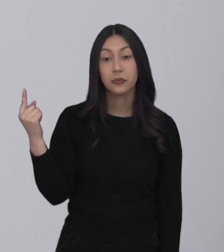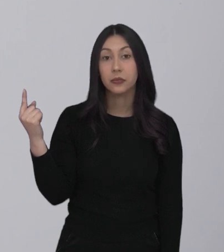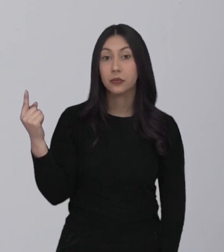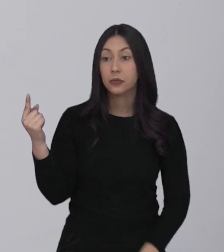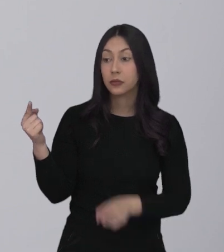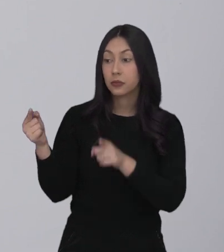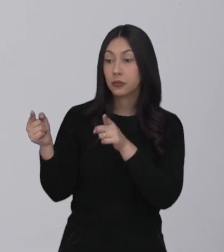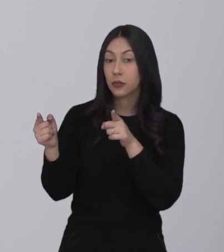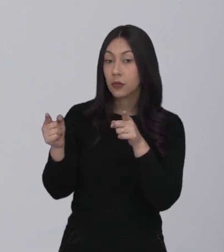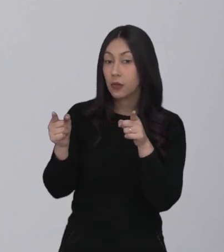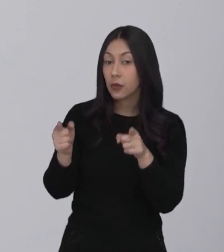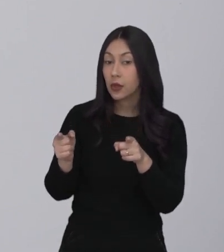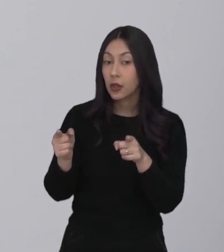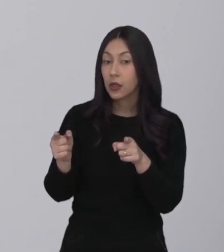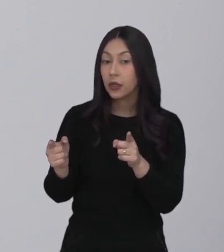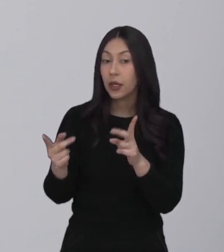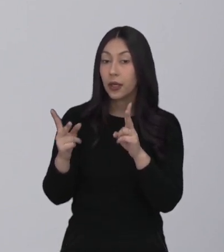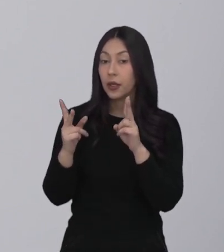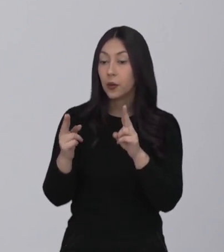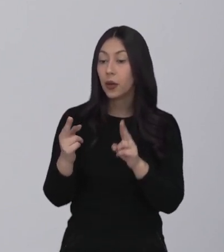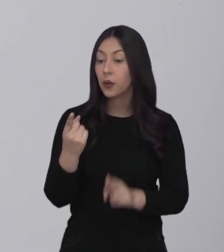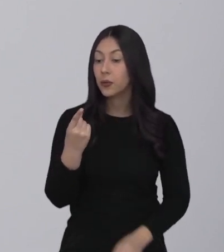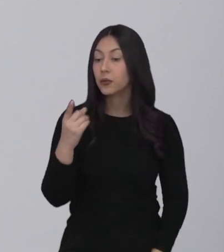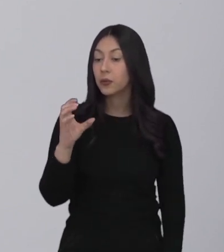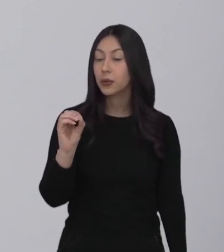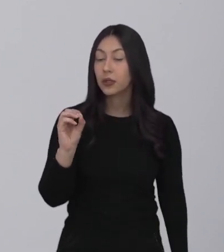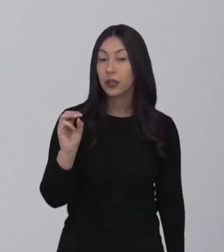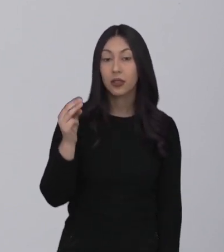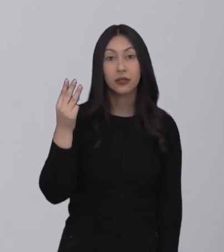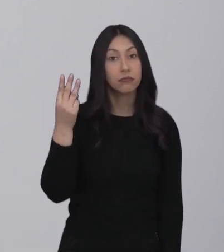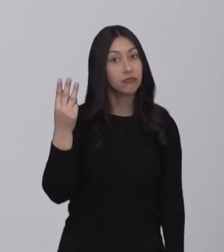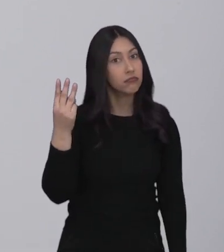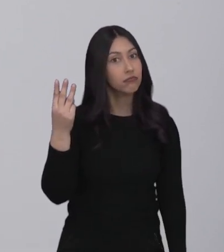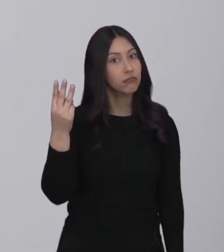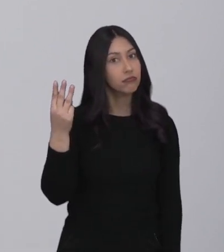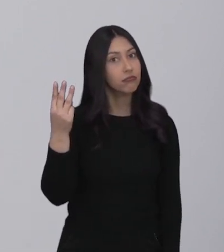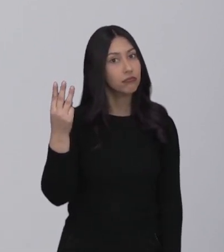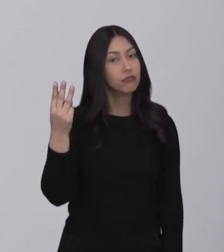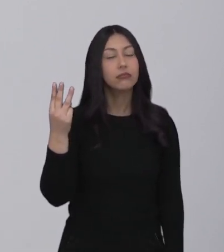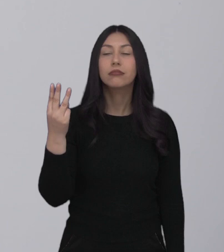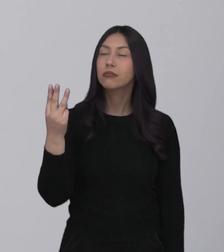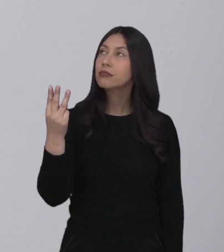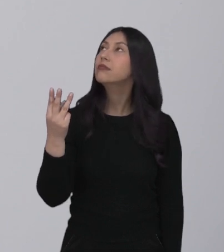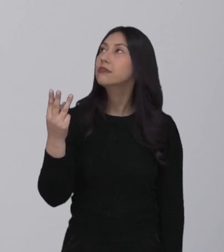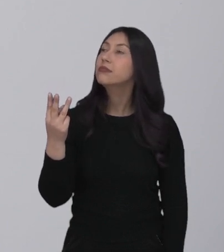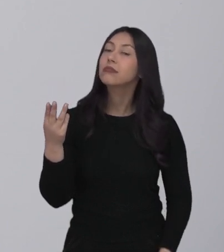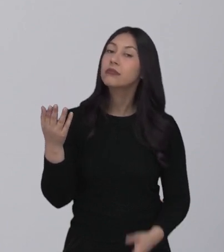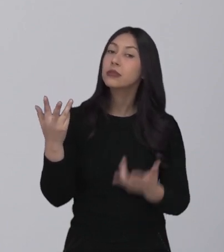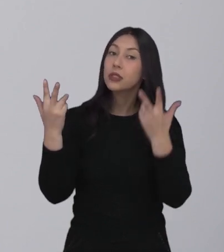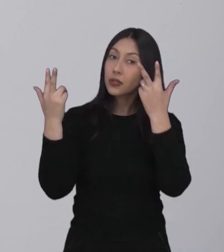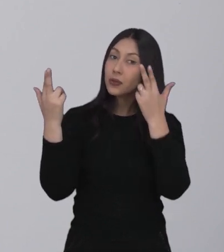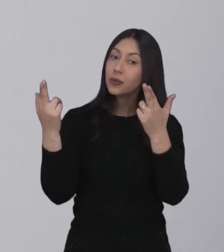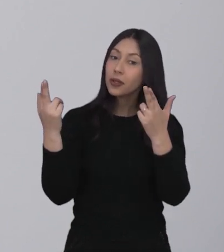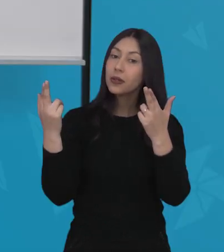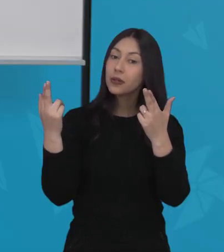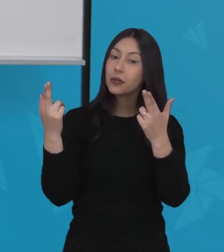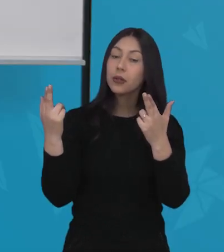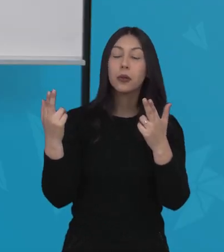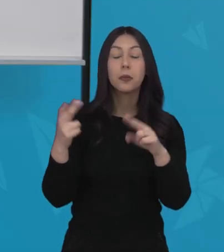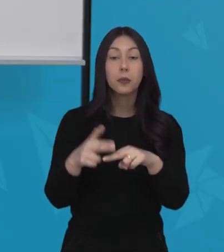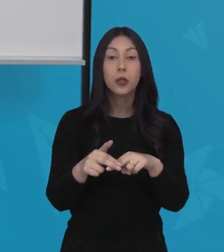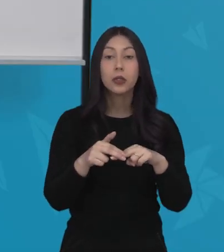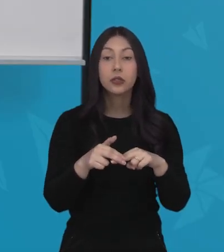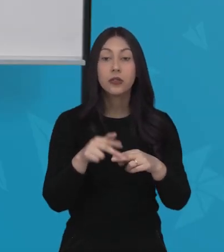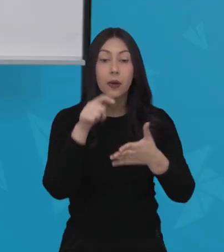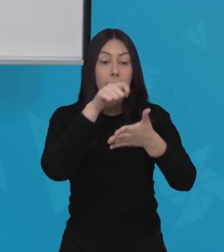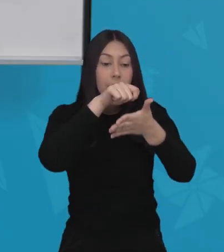Isso daqui vai ser exatamente o nosso 10 à terceira. Olha que coisa linda. Que é a mesma base que a gente tem aqui. Então a